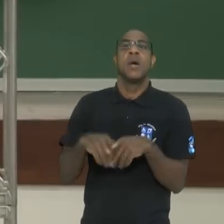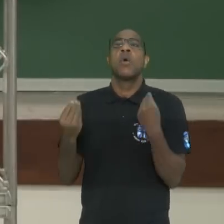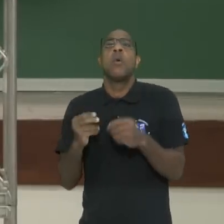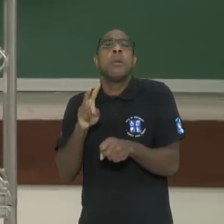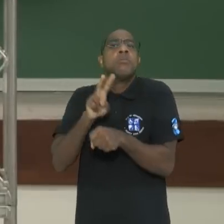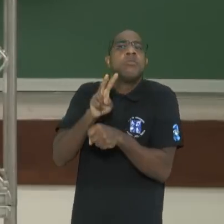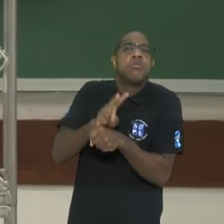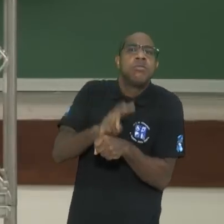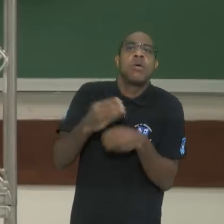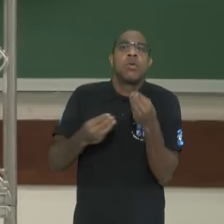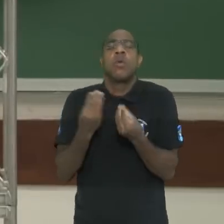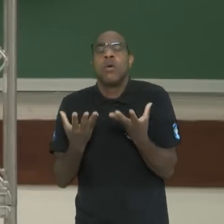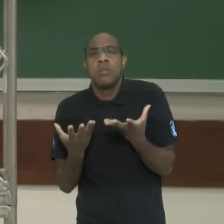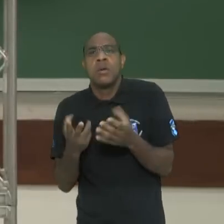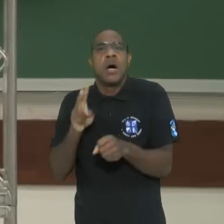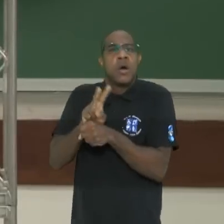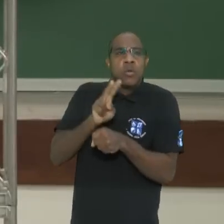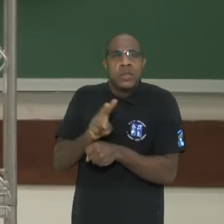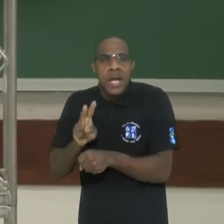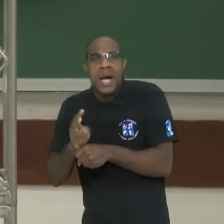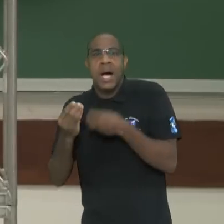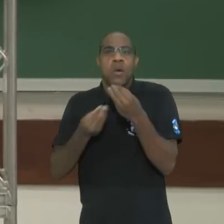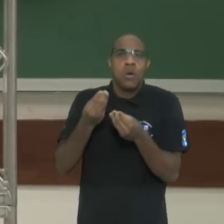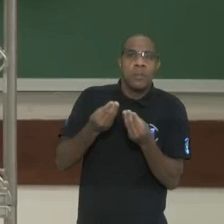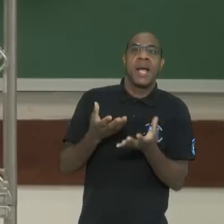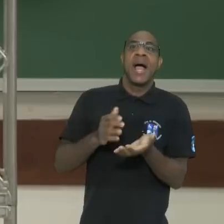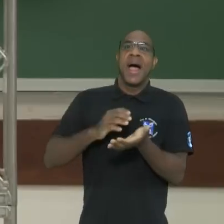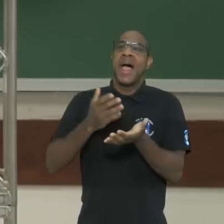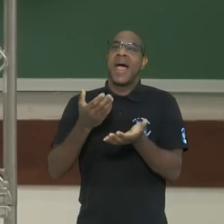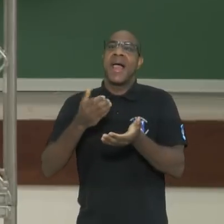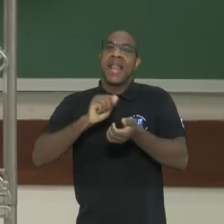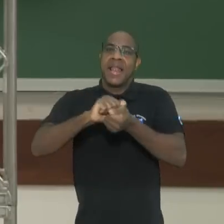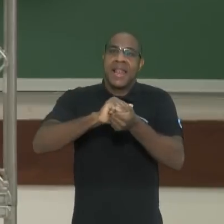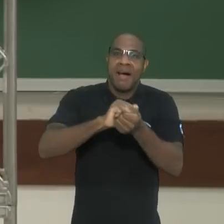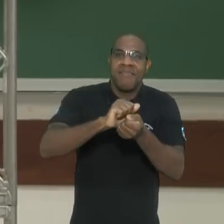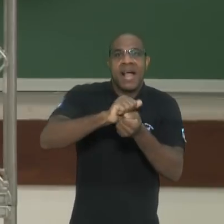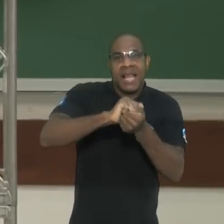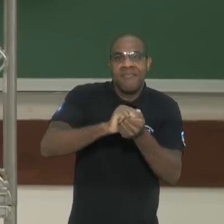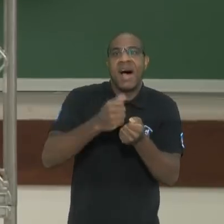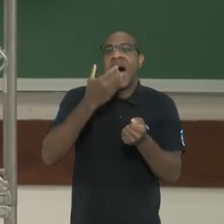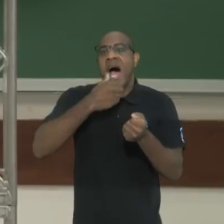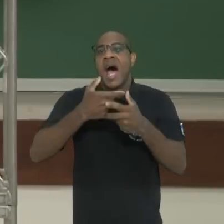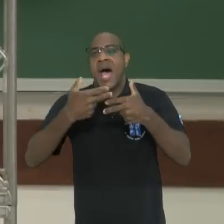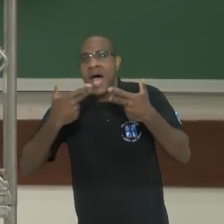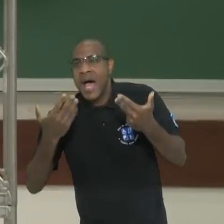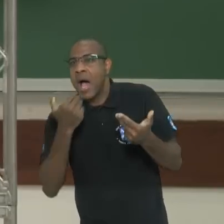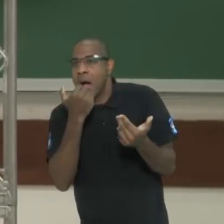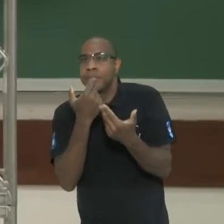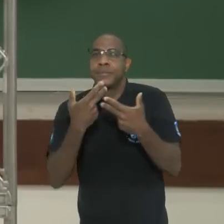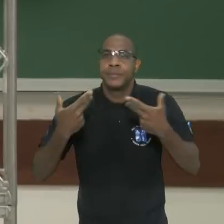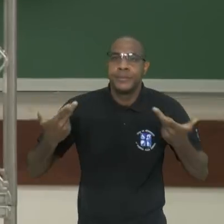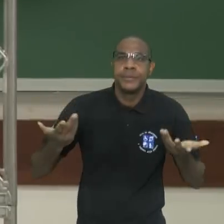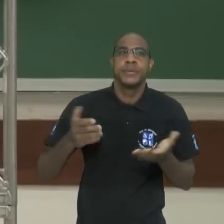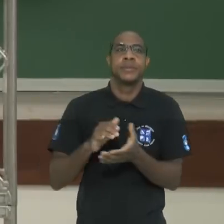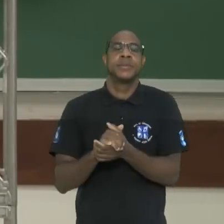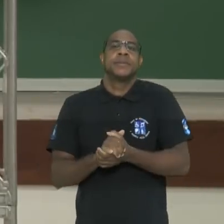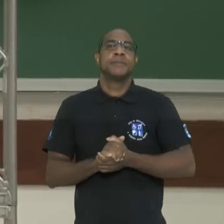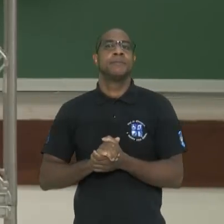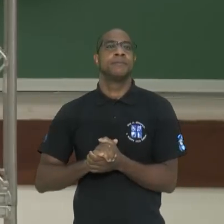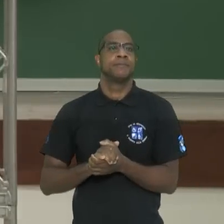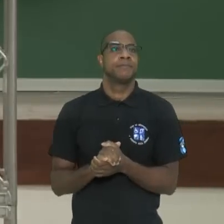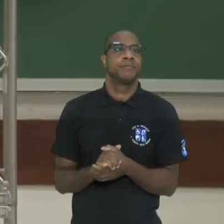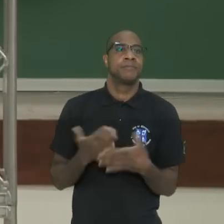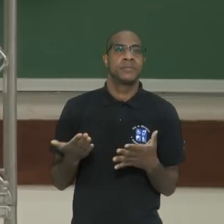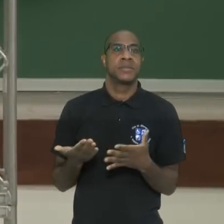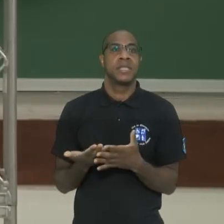sempre fervida e filtrada, lavar muito bem os alimentos antes de ingeri-los, principalmente aqueles alimentos que são crus.